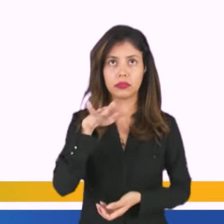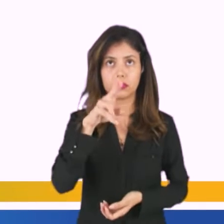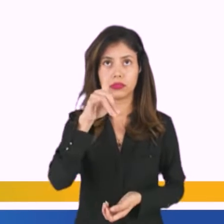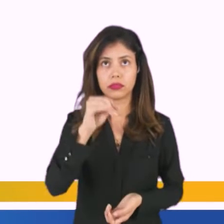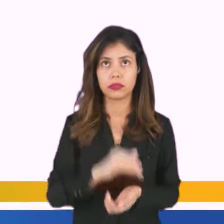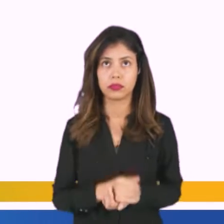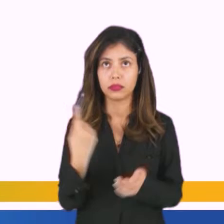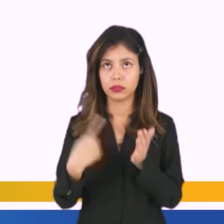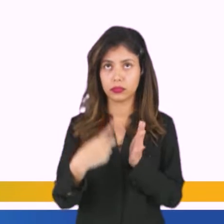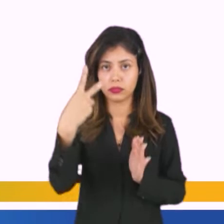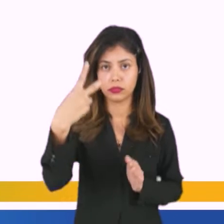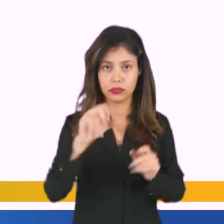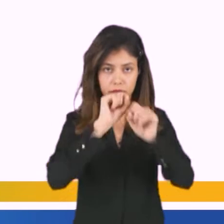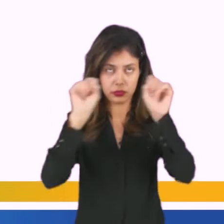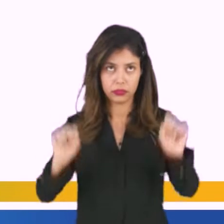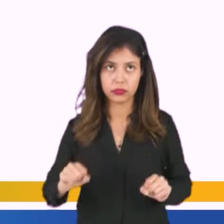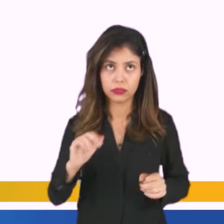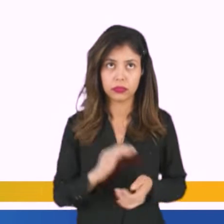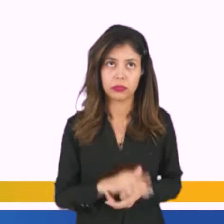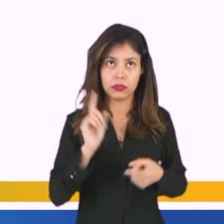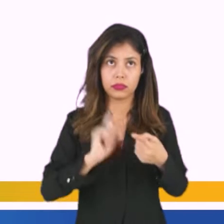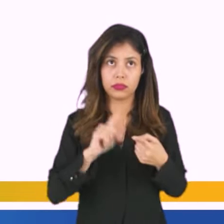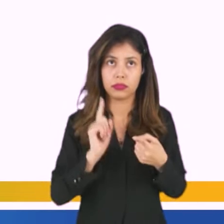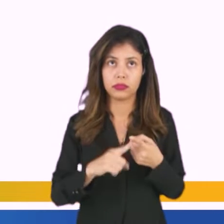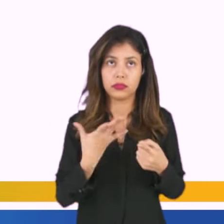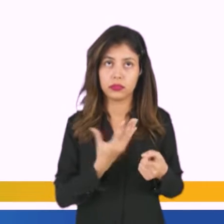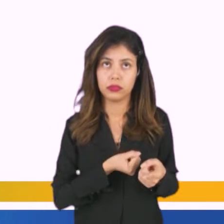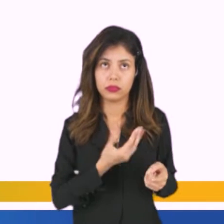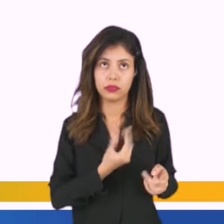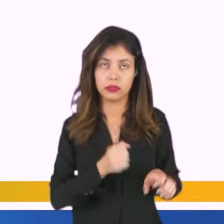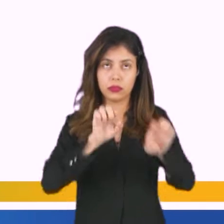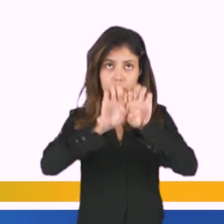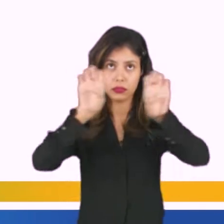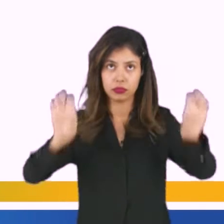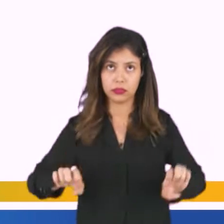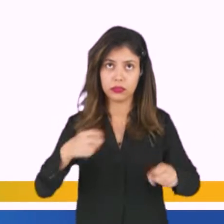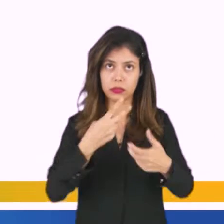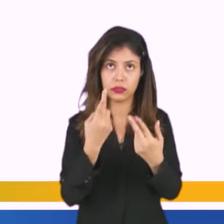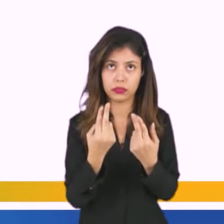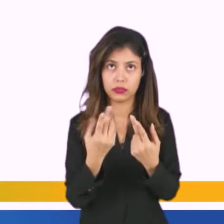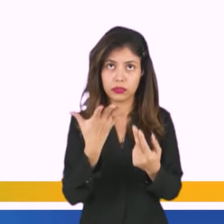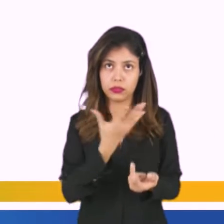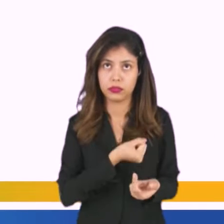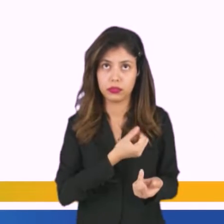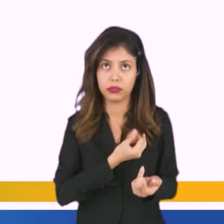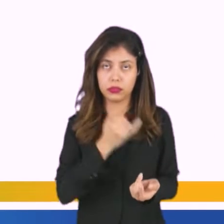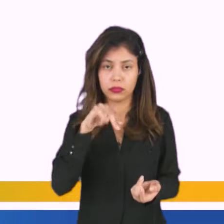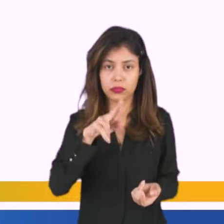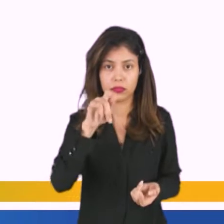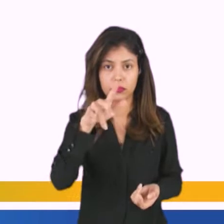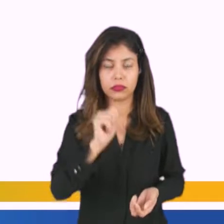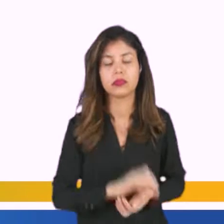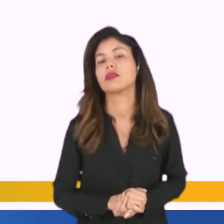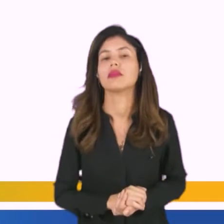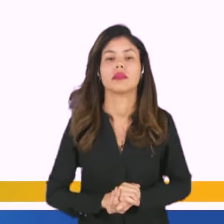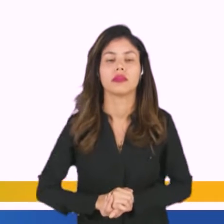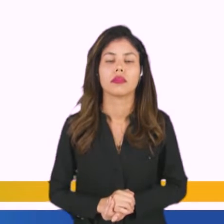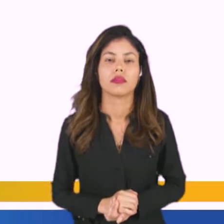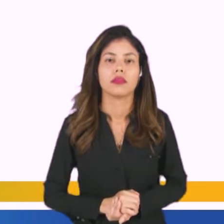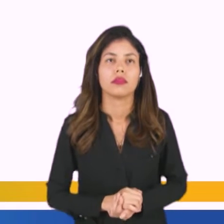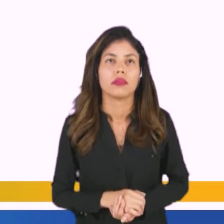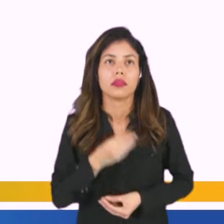escalonamento considerando 2 tipos de sistema, tá? Primeiro passo é o número de equações é igual ao número de